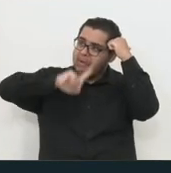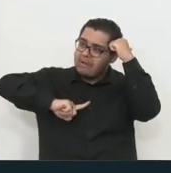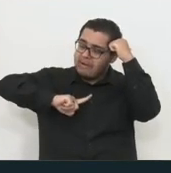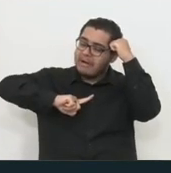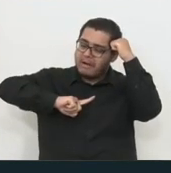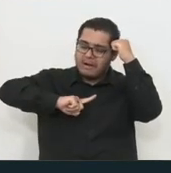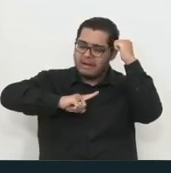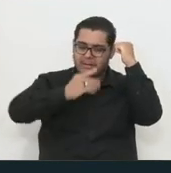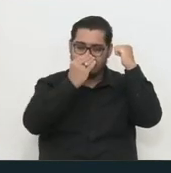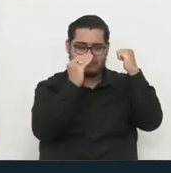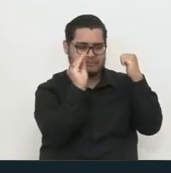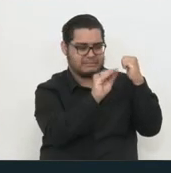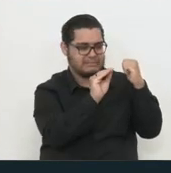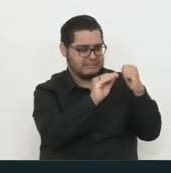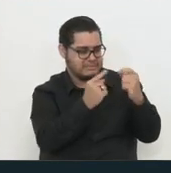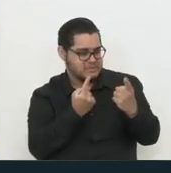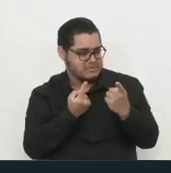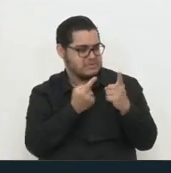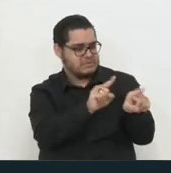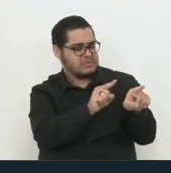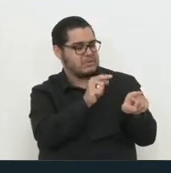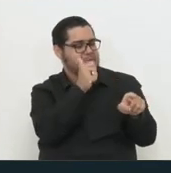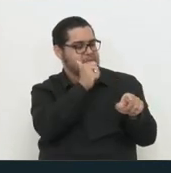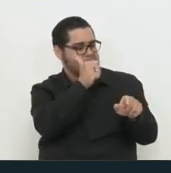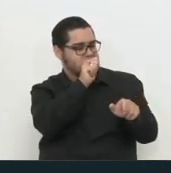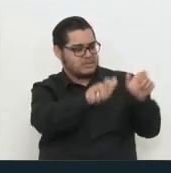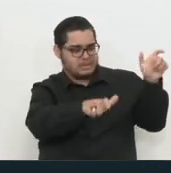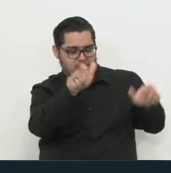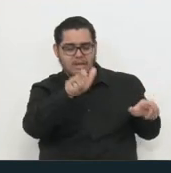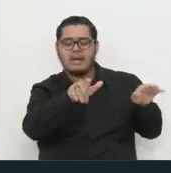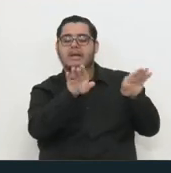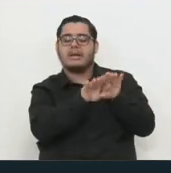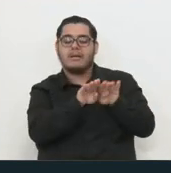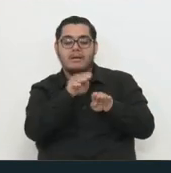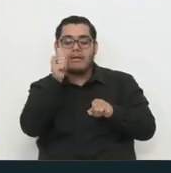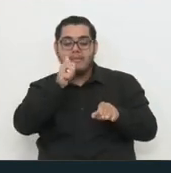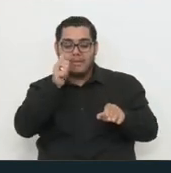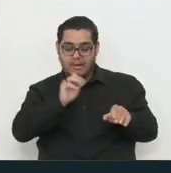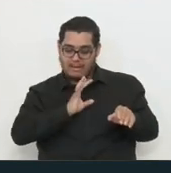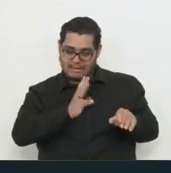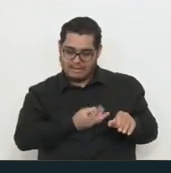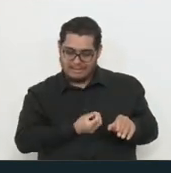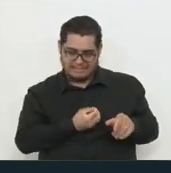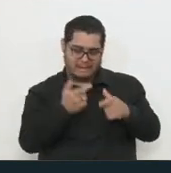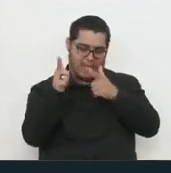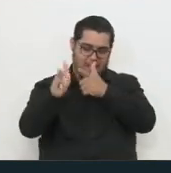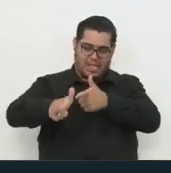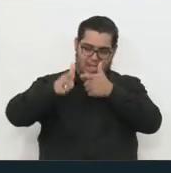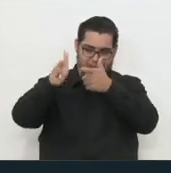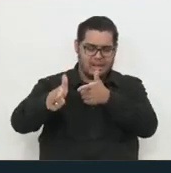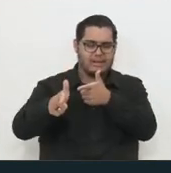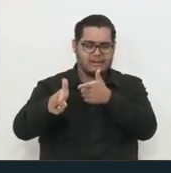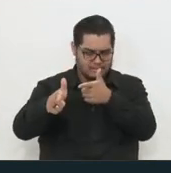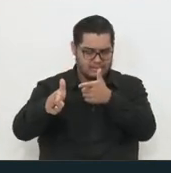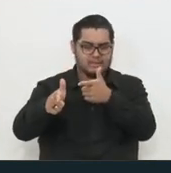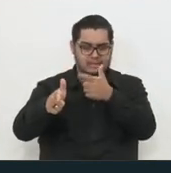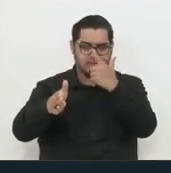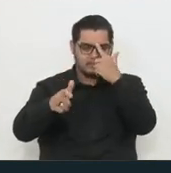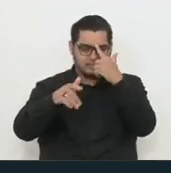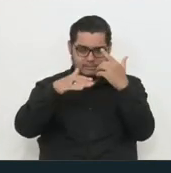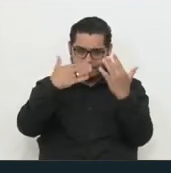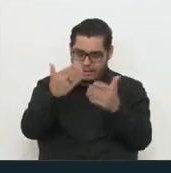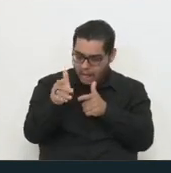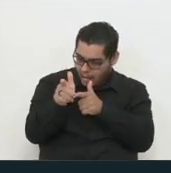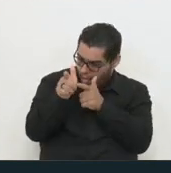em geral atacando especialmente as mulheres trans ironizando as identidades de gênero considerando que a